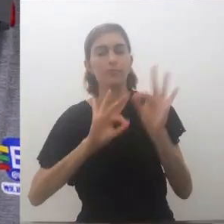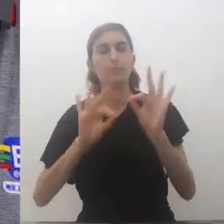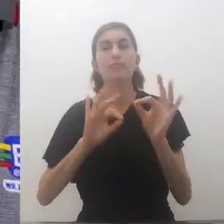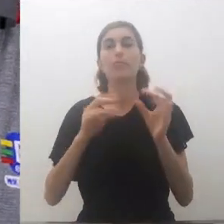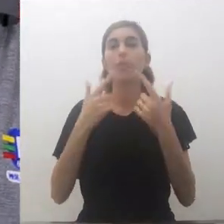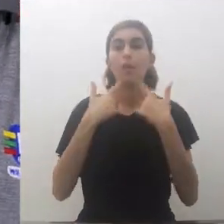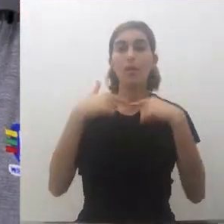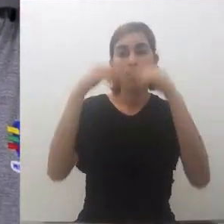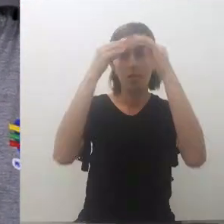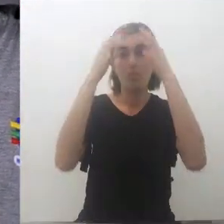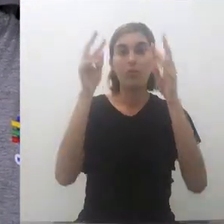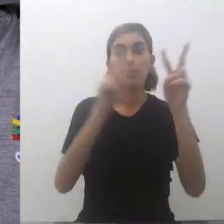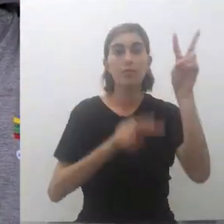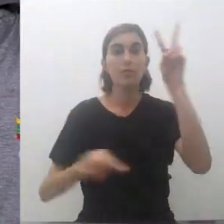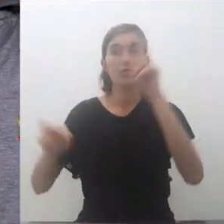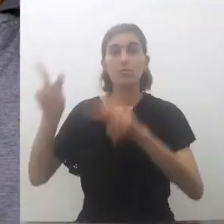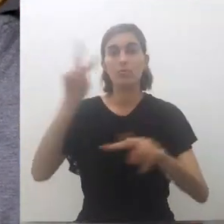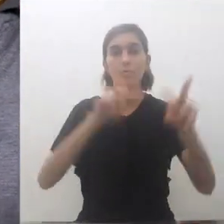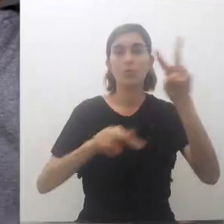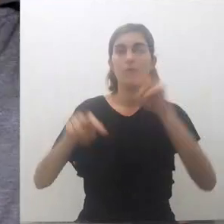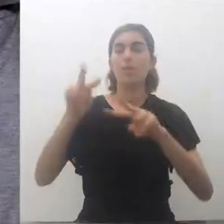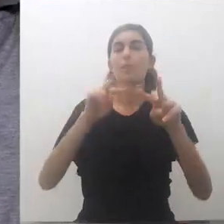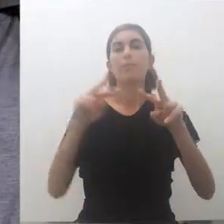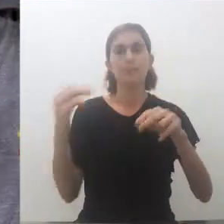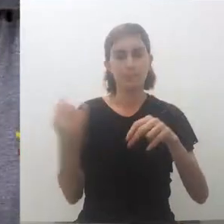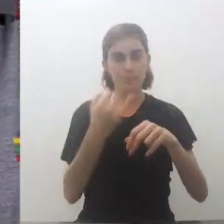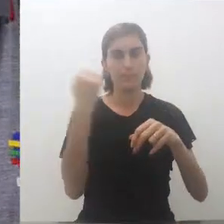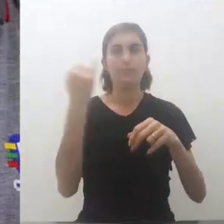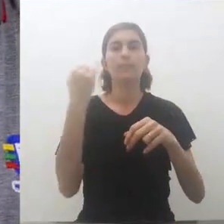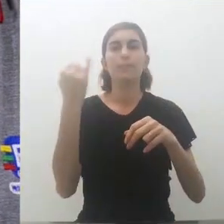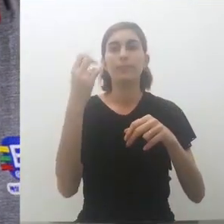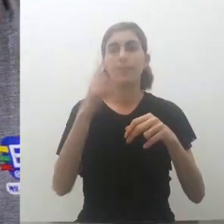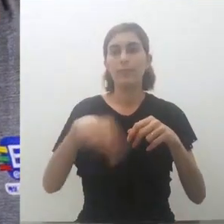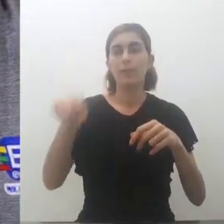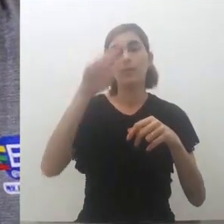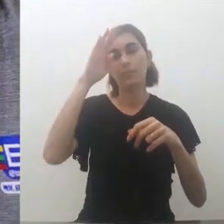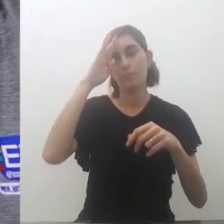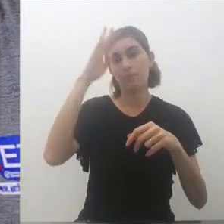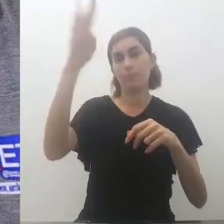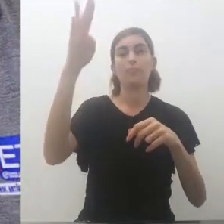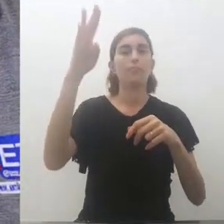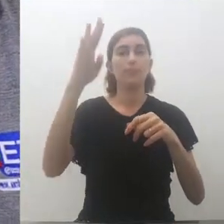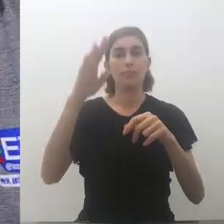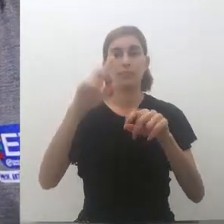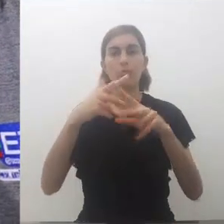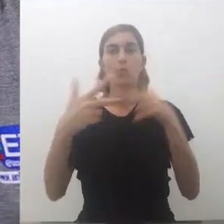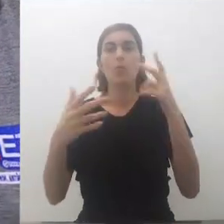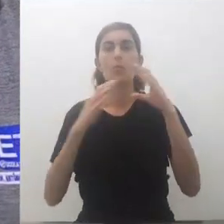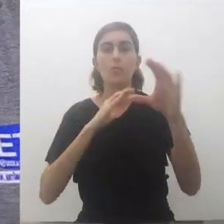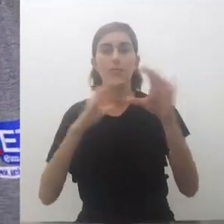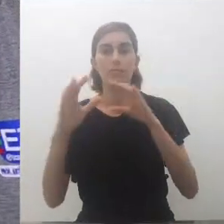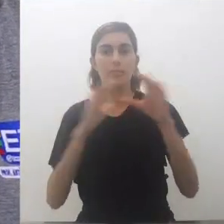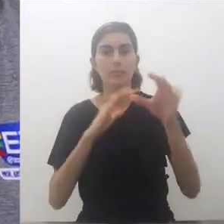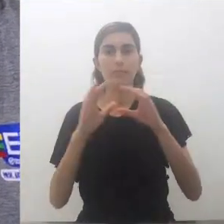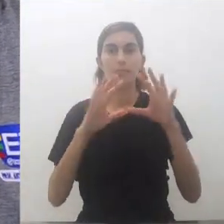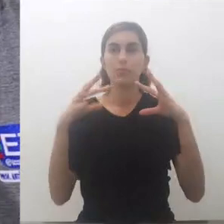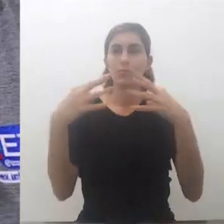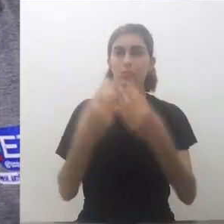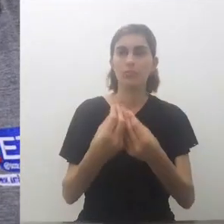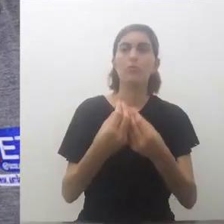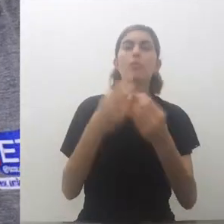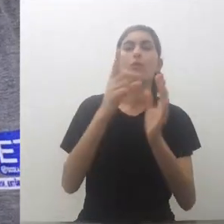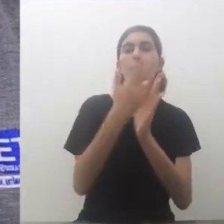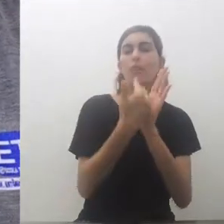linguagem visual que importa aqui e que é a principal ferramenta de comunicação do design de interiores.